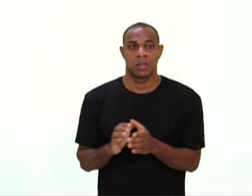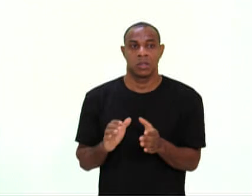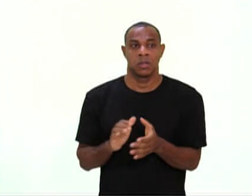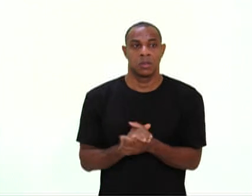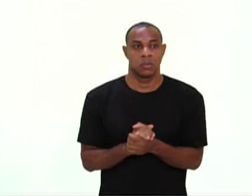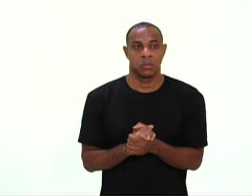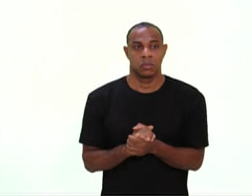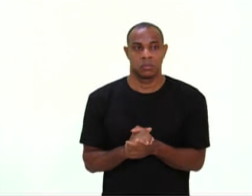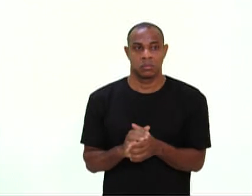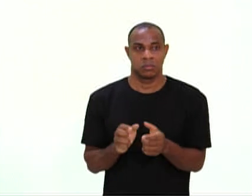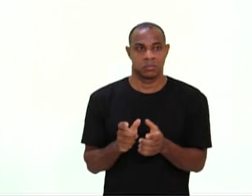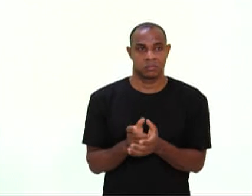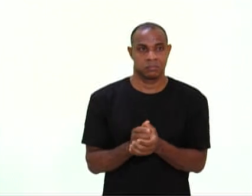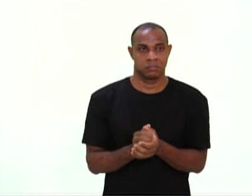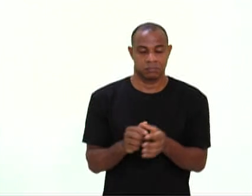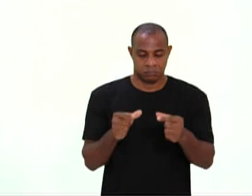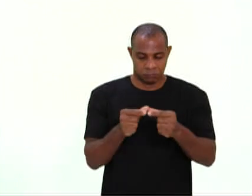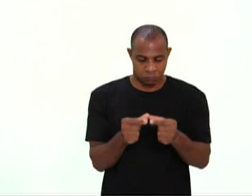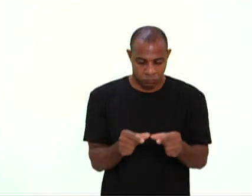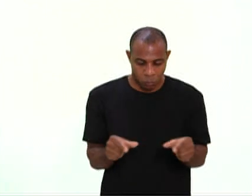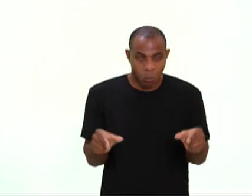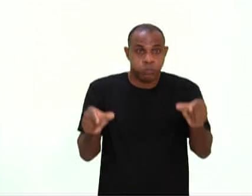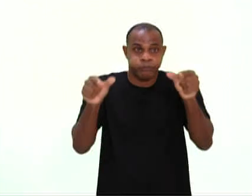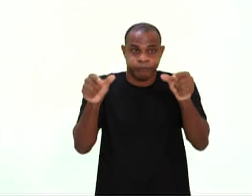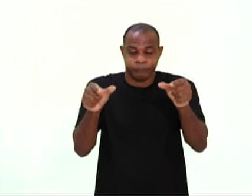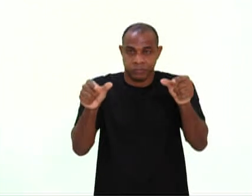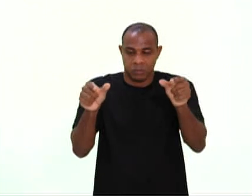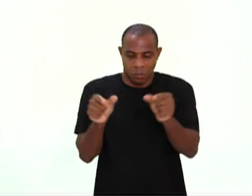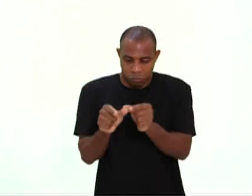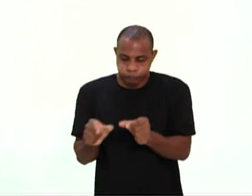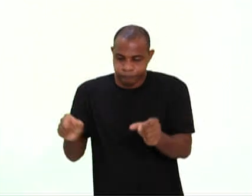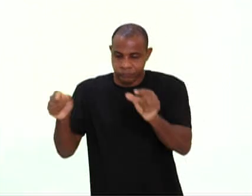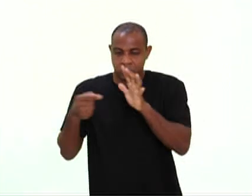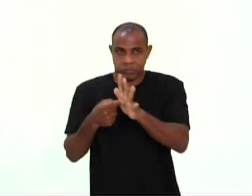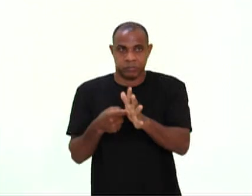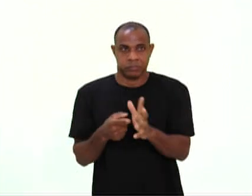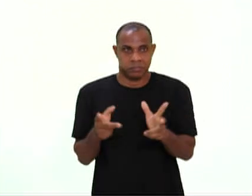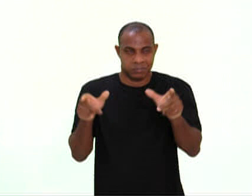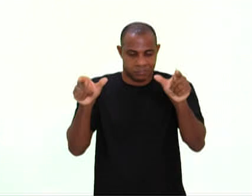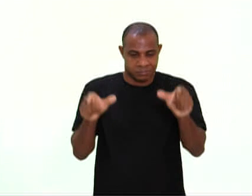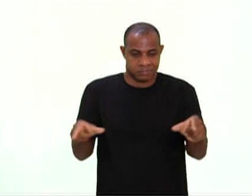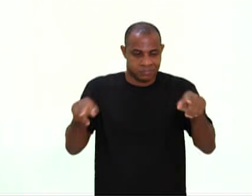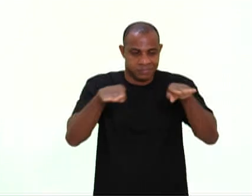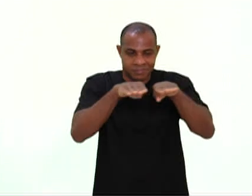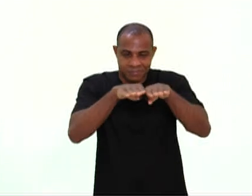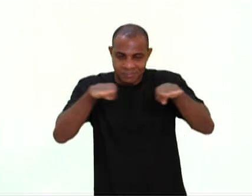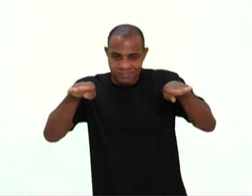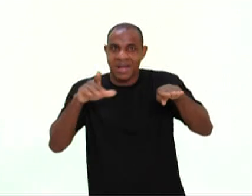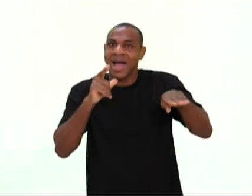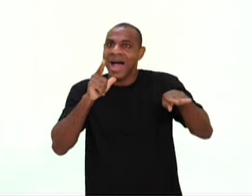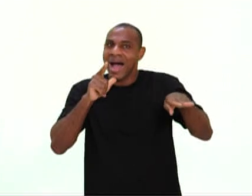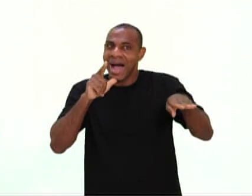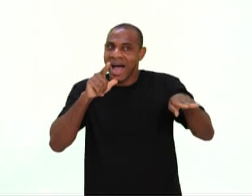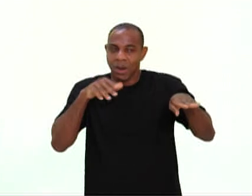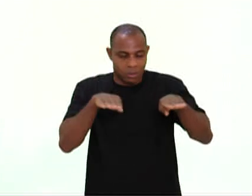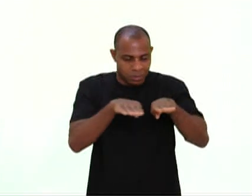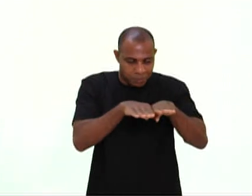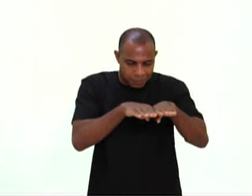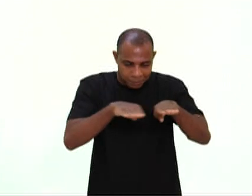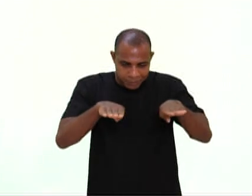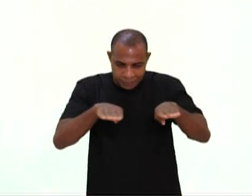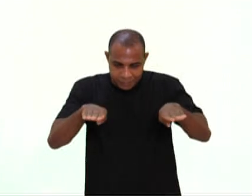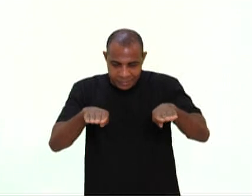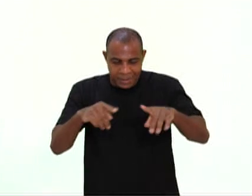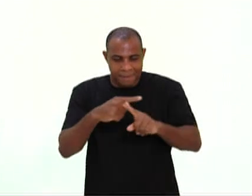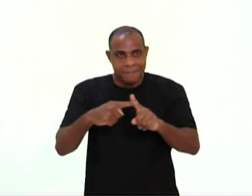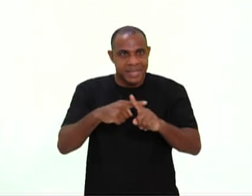de U, representado na figura, possui duas colunas de mesma altura preenchidas com água até a metade. Em